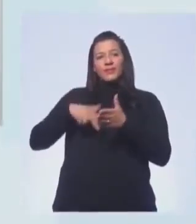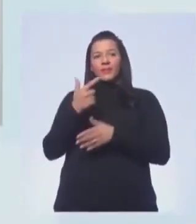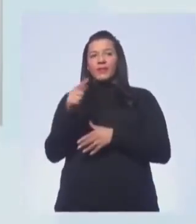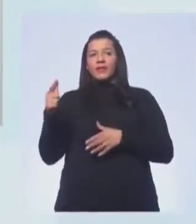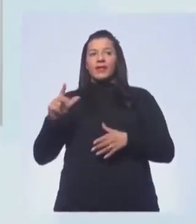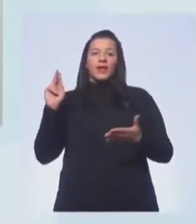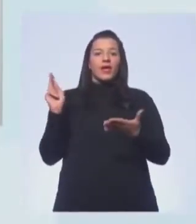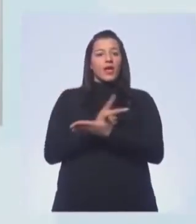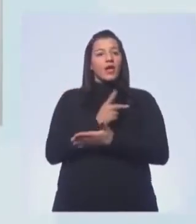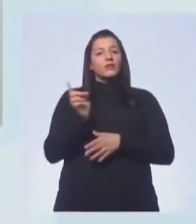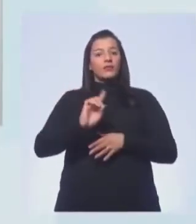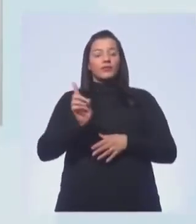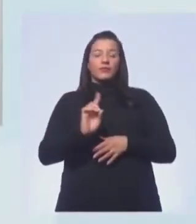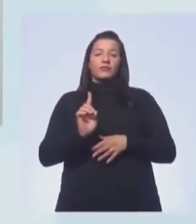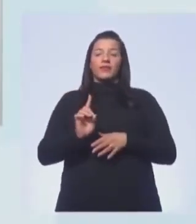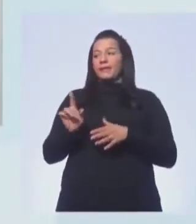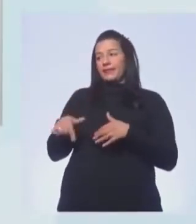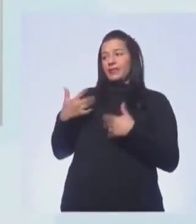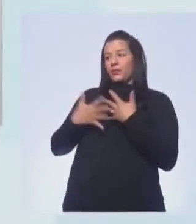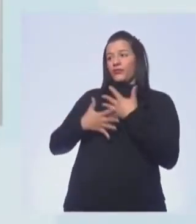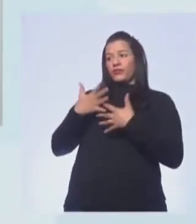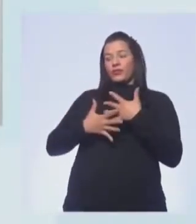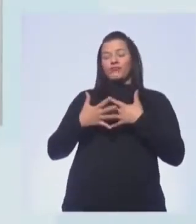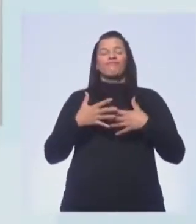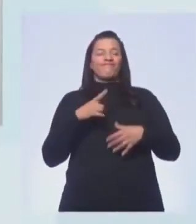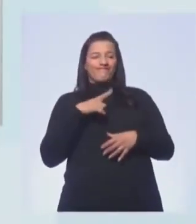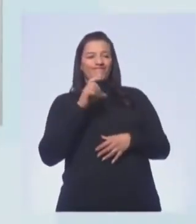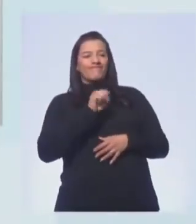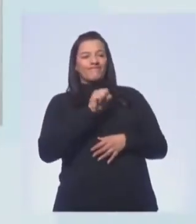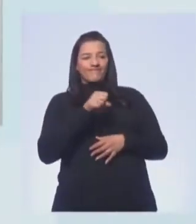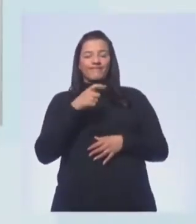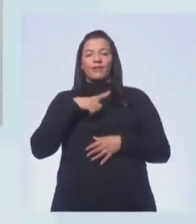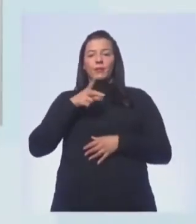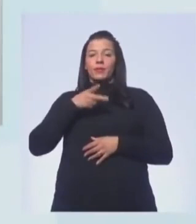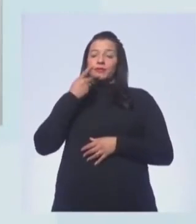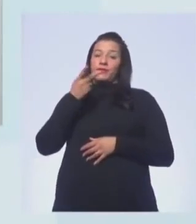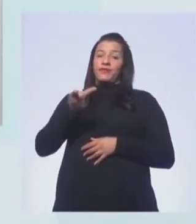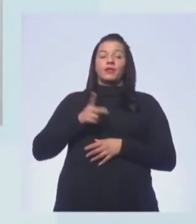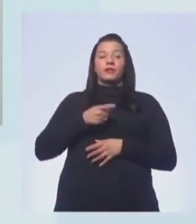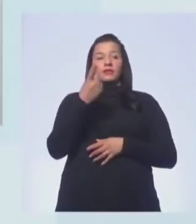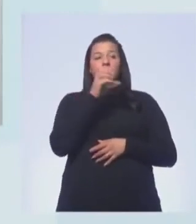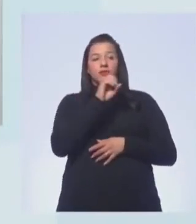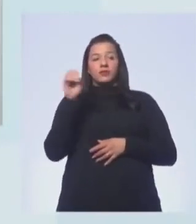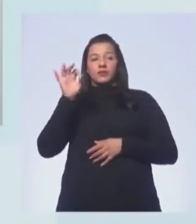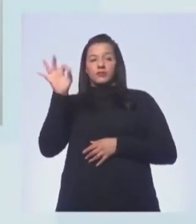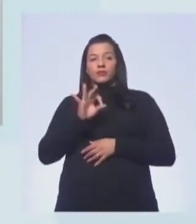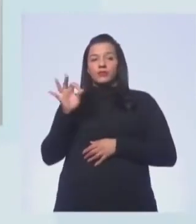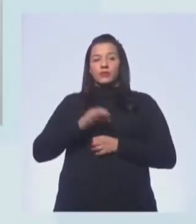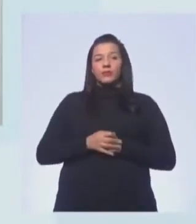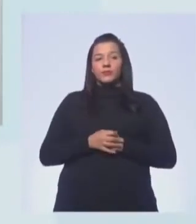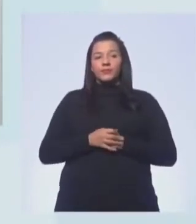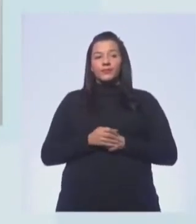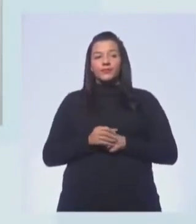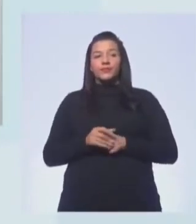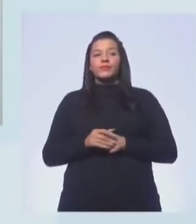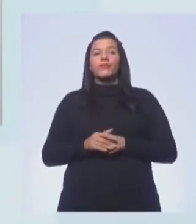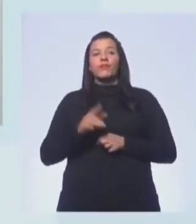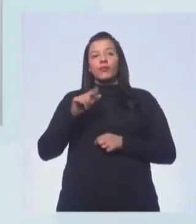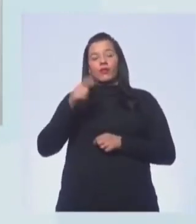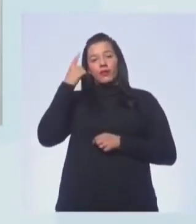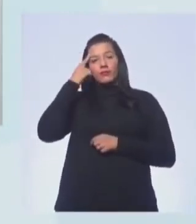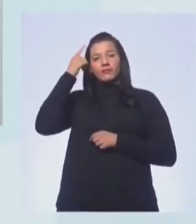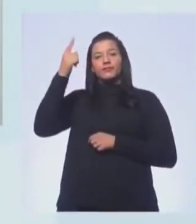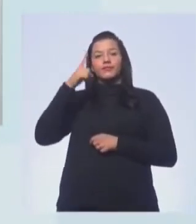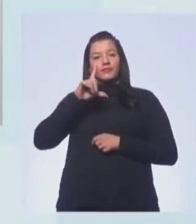errado. Não, é que gera confusão, no sentido porque você fala que sempre tem que estar 100%. Isso. Embora a ideia aí é